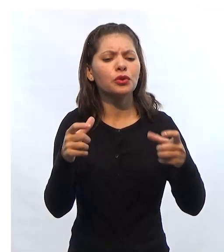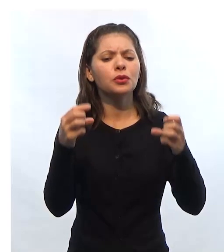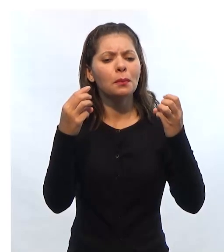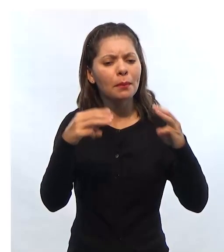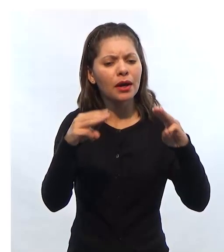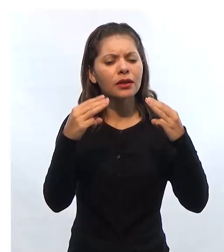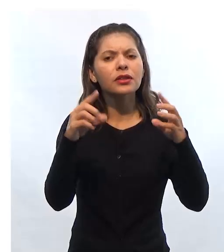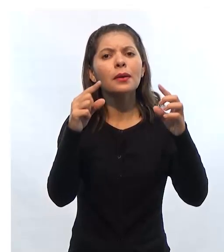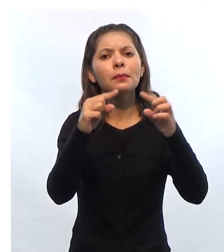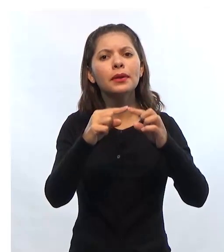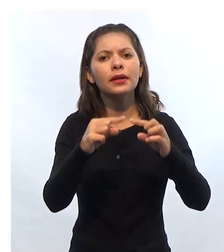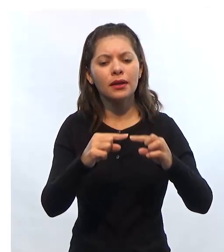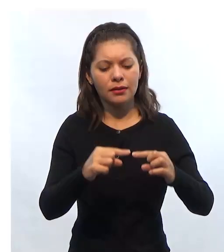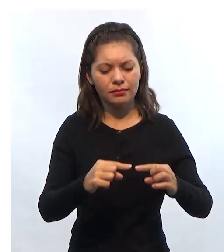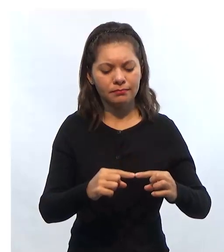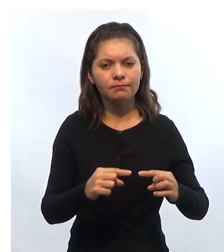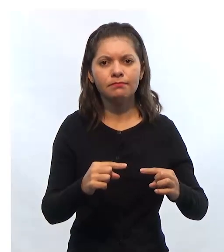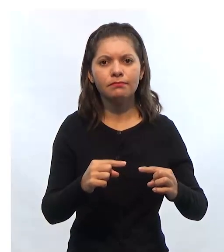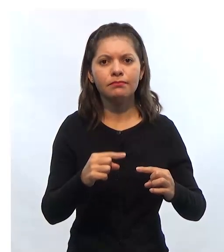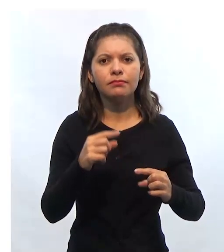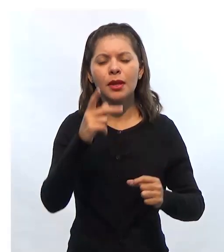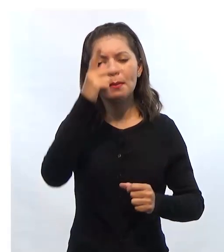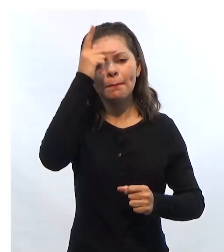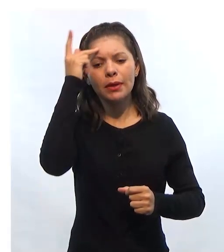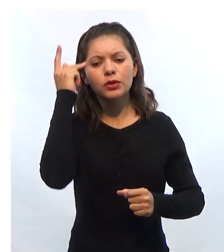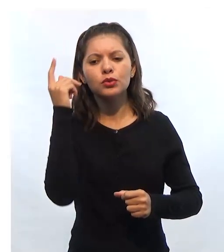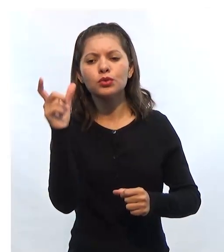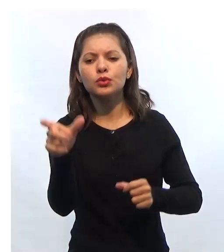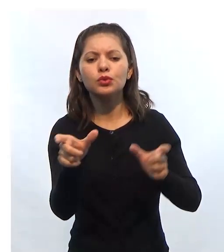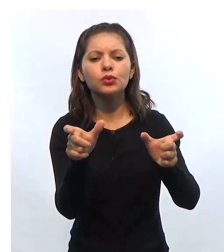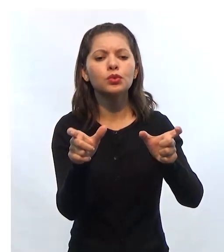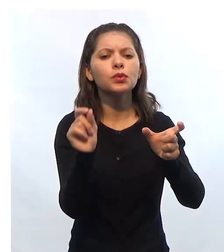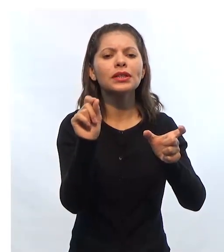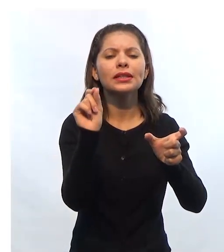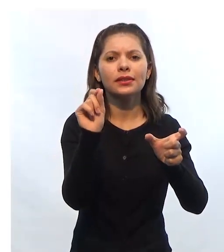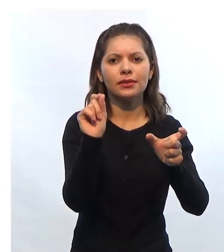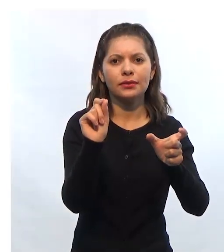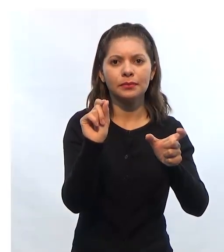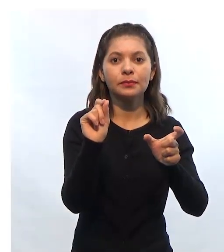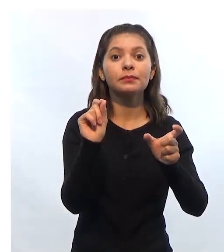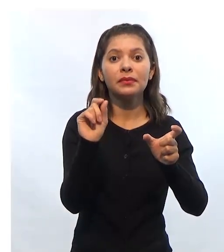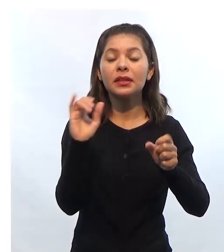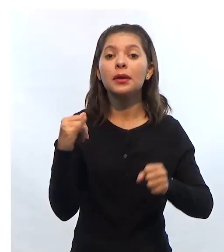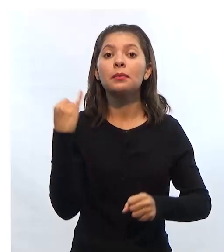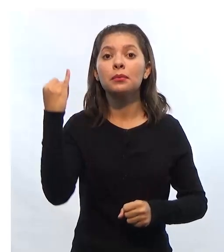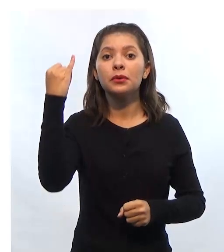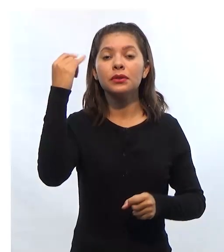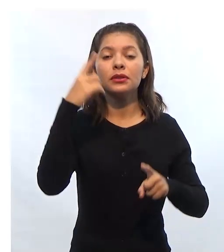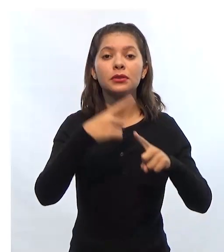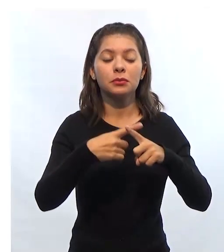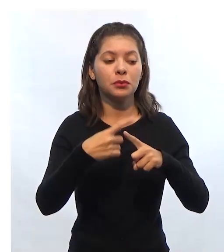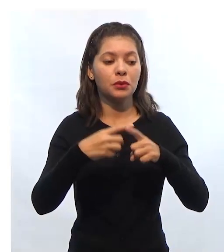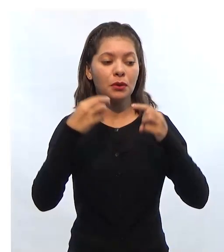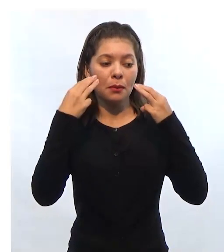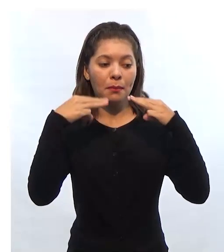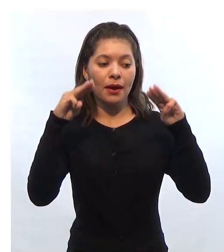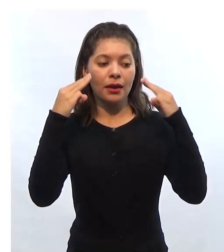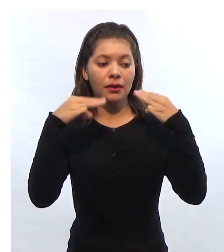ser aplicado, né? Para quem que a gente faz marketing? Isso é muito importante, porque o marketing, ele não é